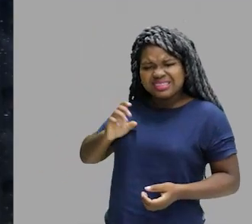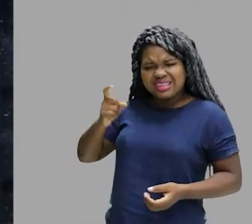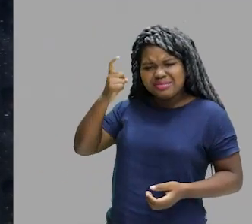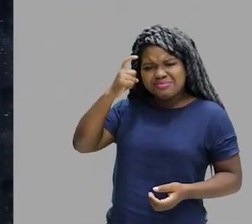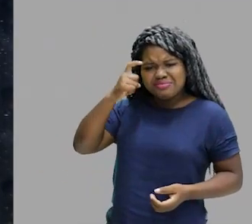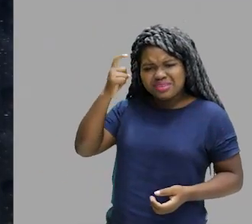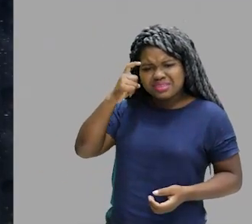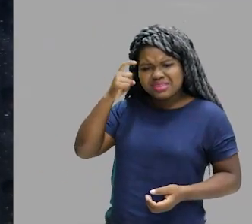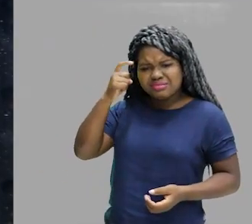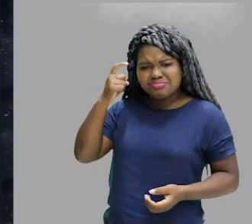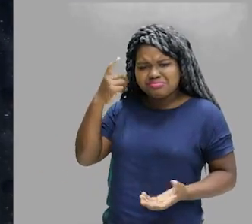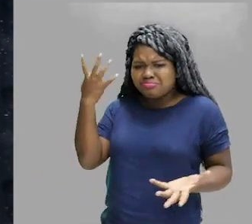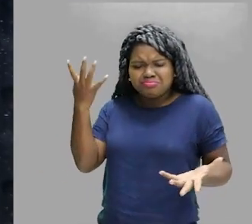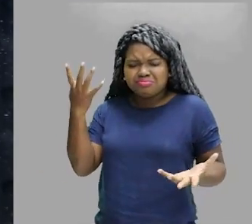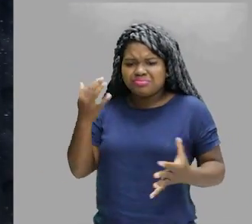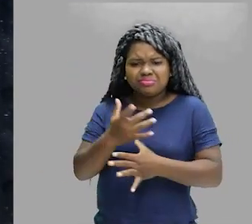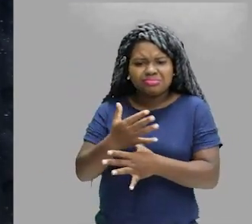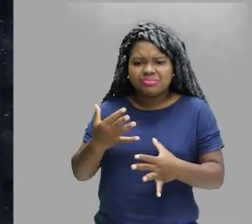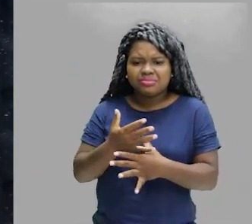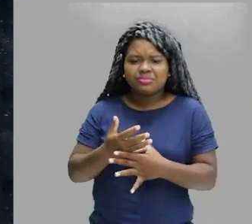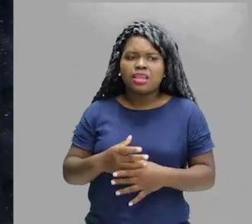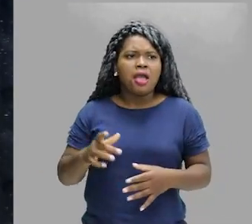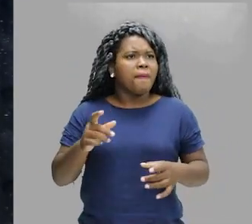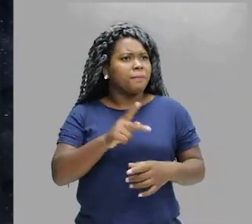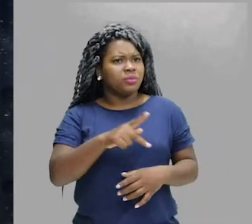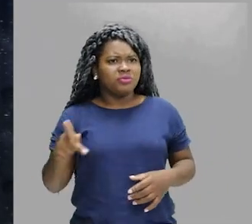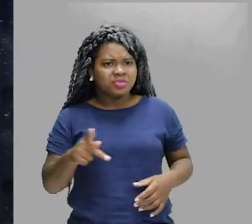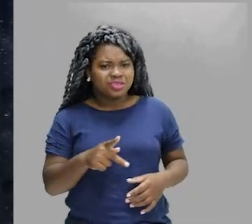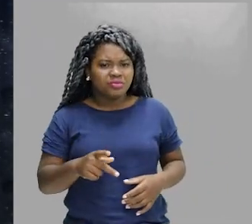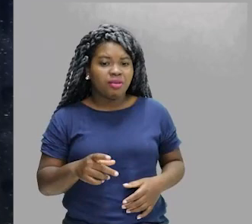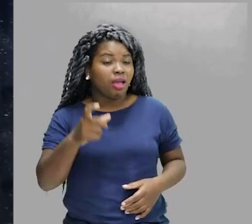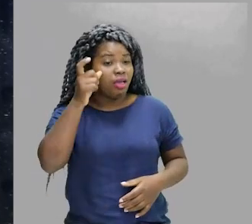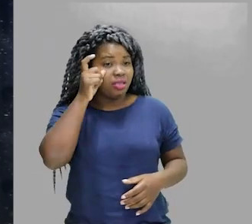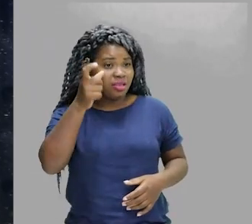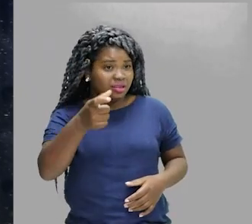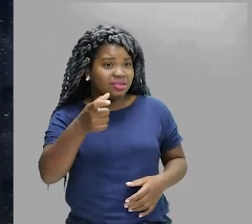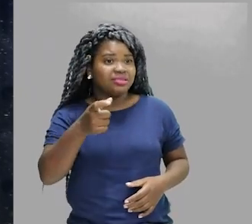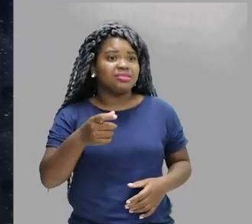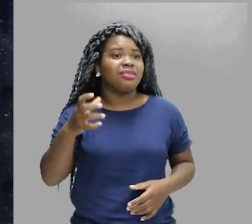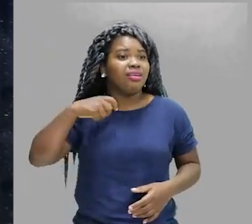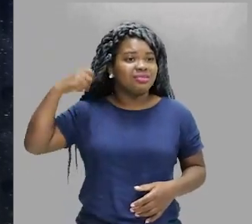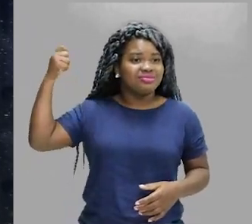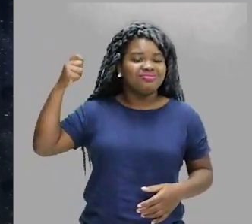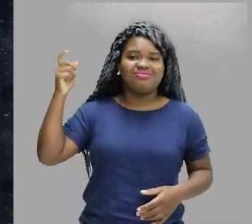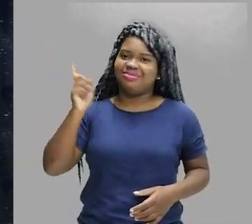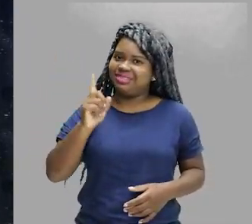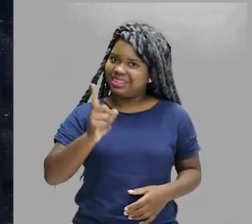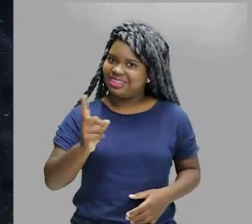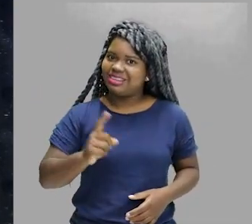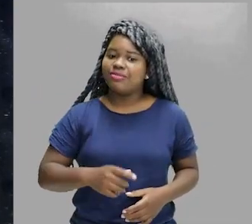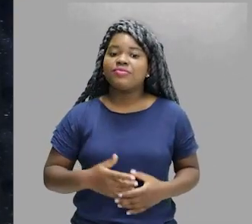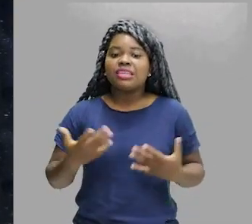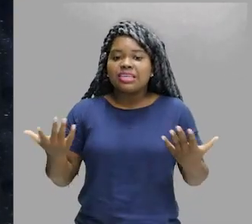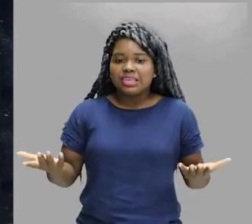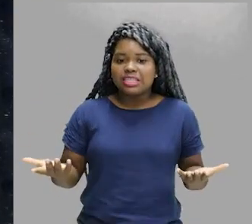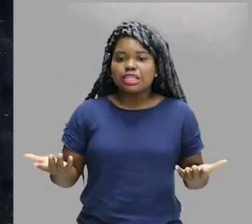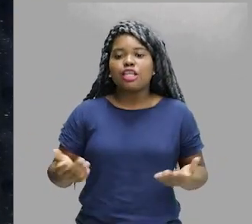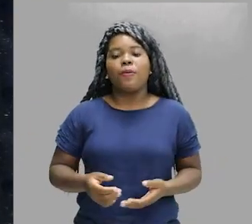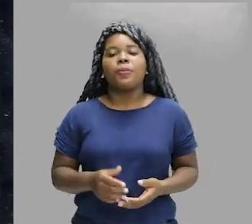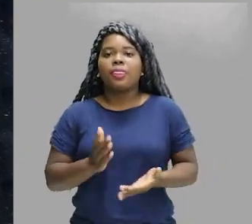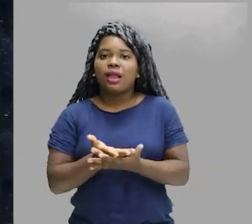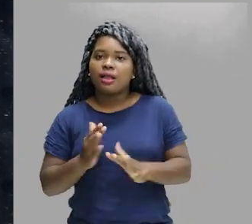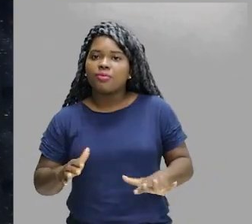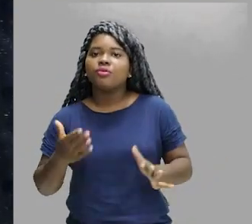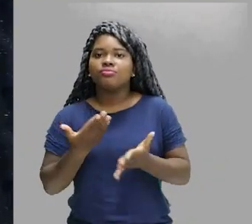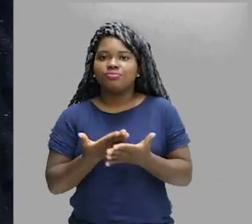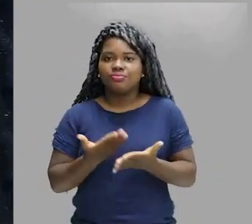seria interessante, né? A gente enforcar, enfim, deixa quieto, não dá ideia para doido. Né? A gente vai ficar por aqui falando sobre realismo. Vou deixar vocês com os burgueses de